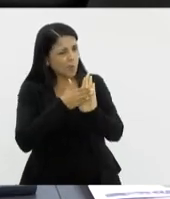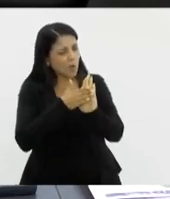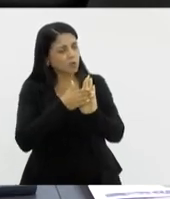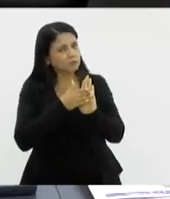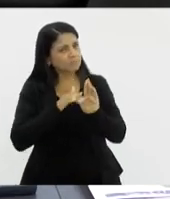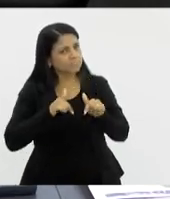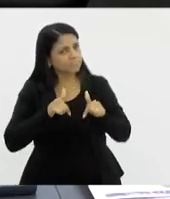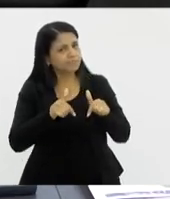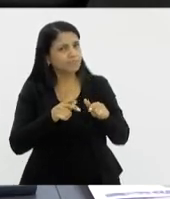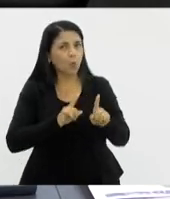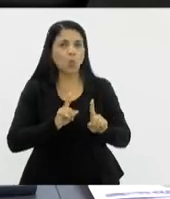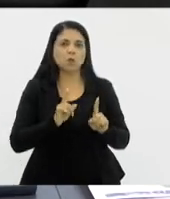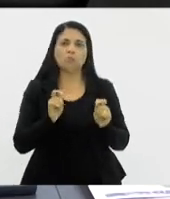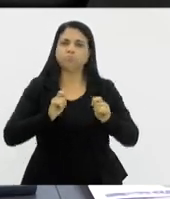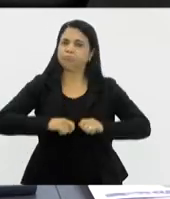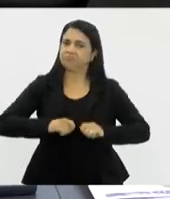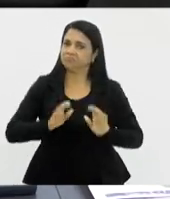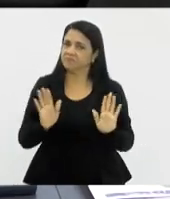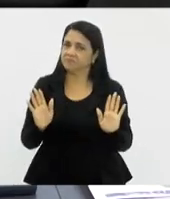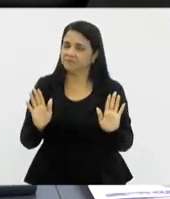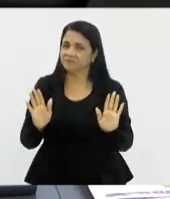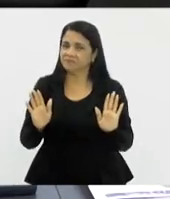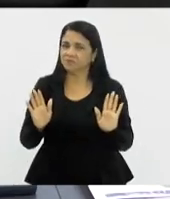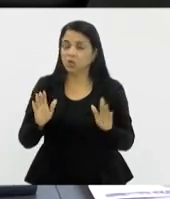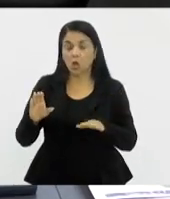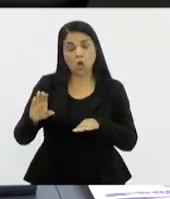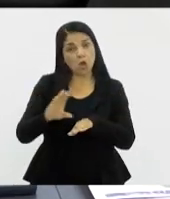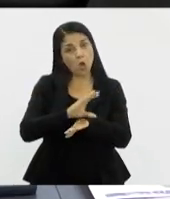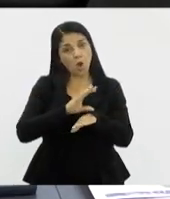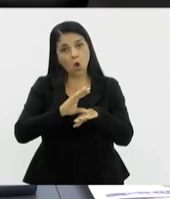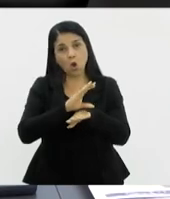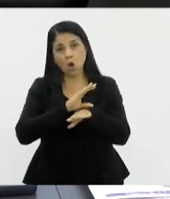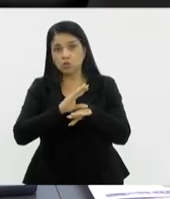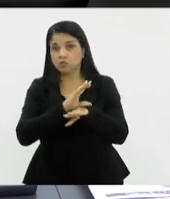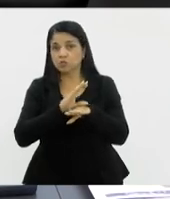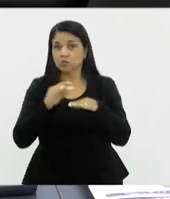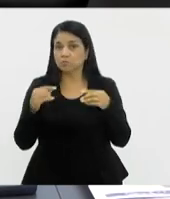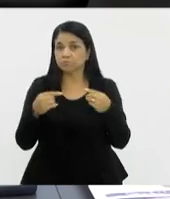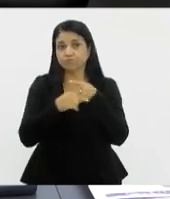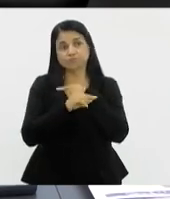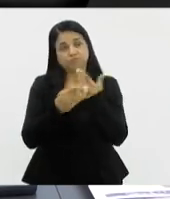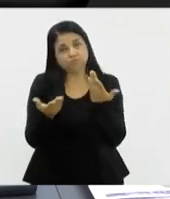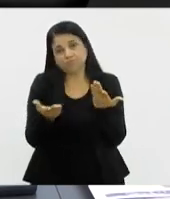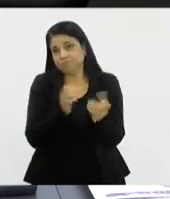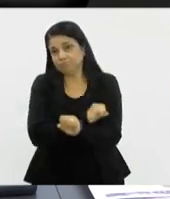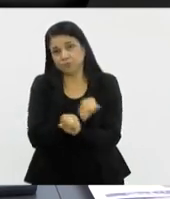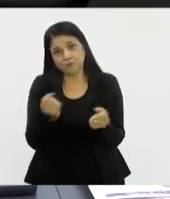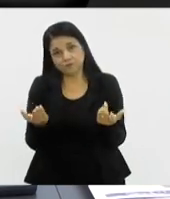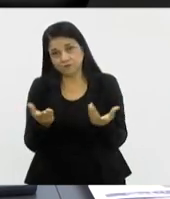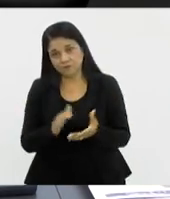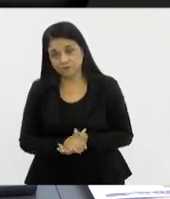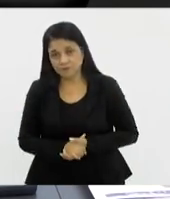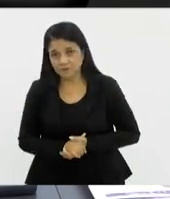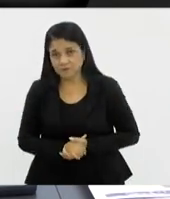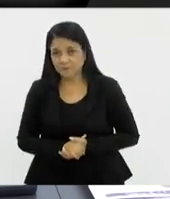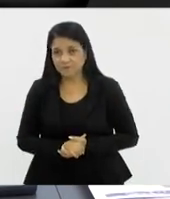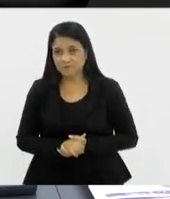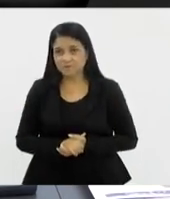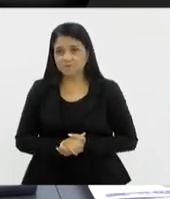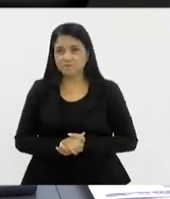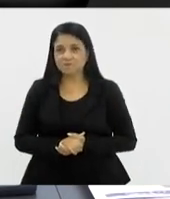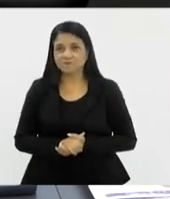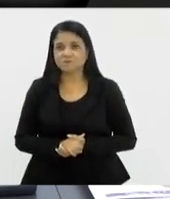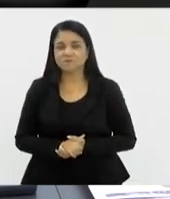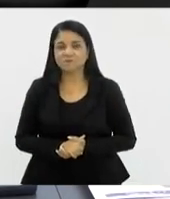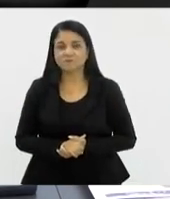exequível. Porque também não é constitucional aquilo que é inexequível. Não dizer assim, pô,